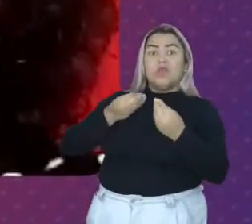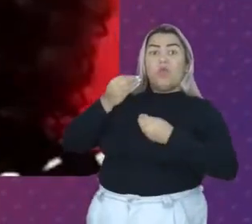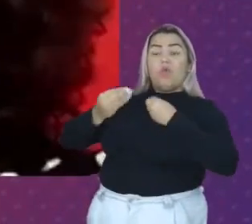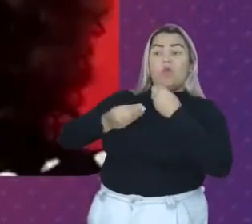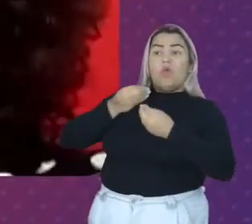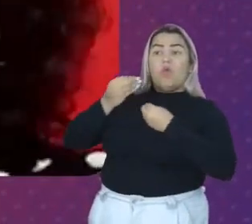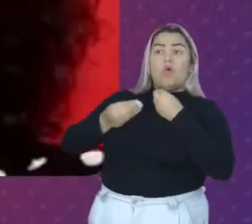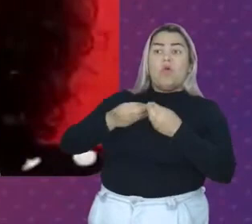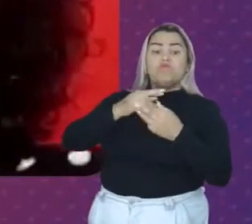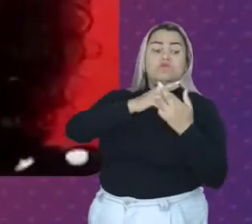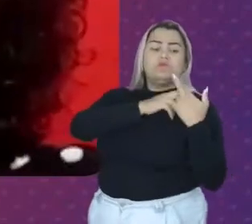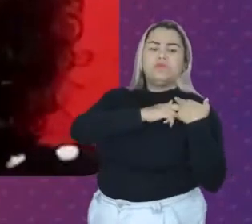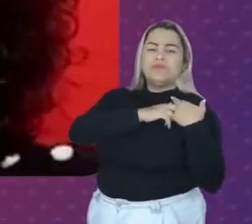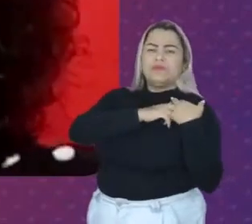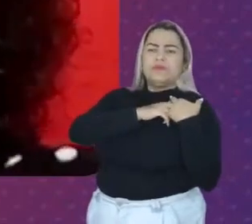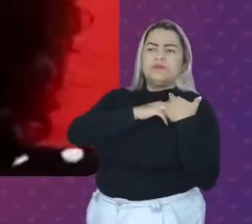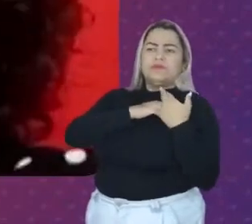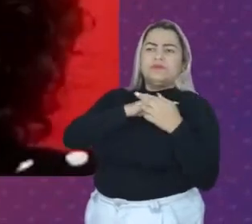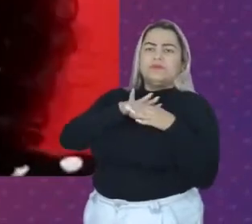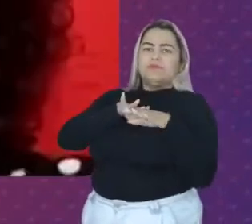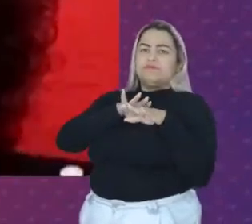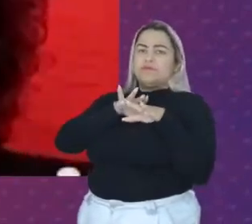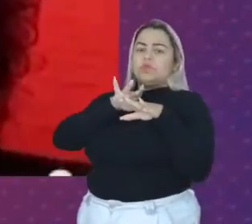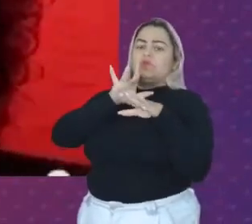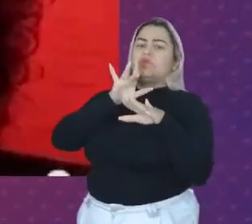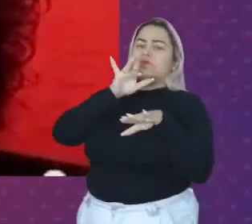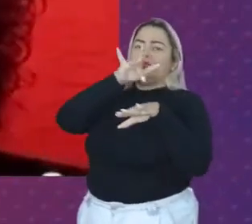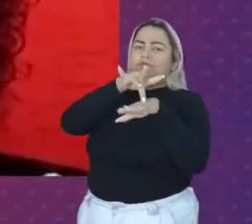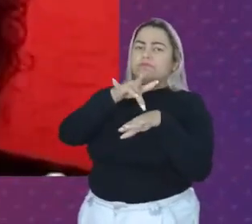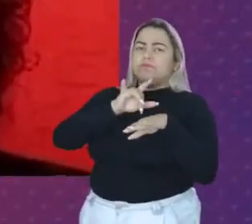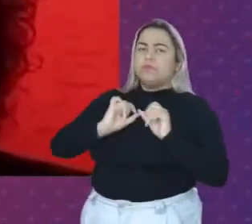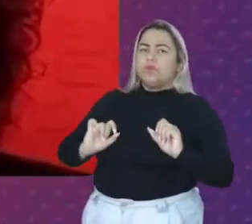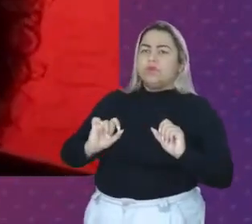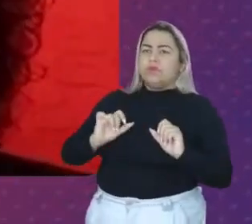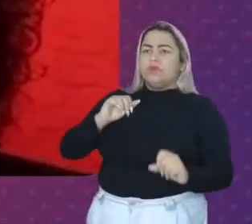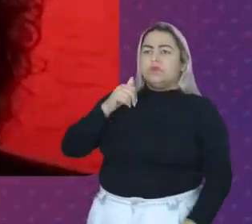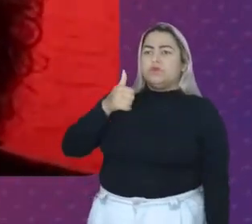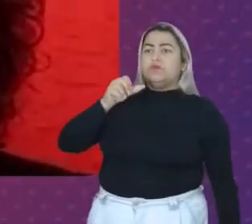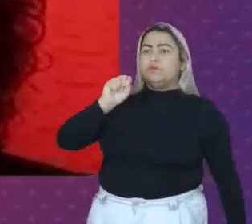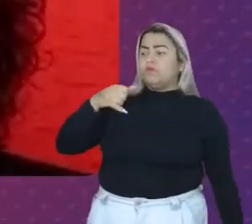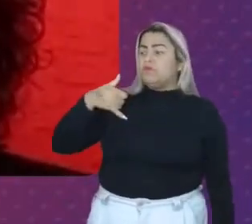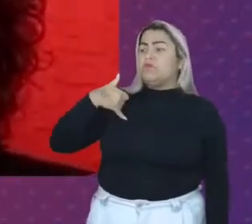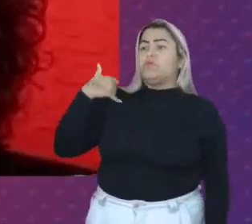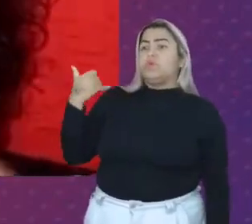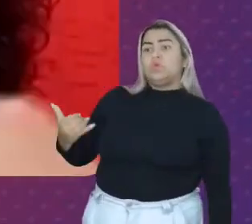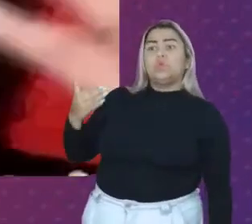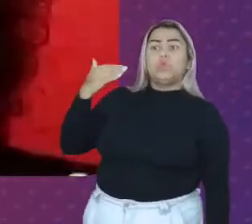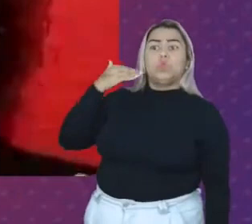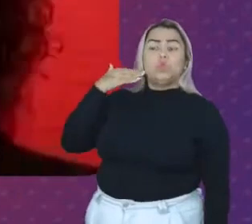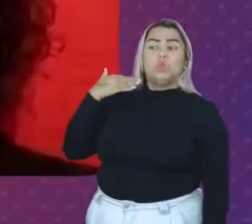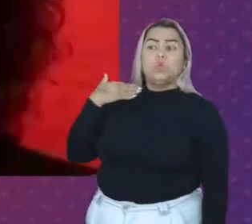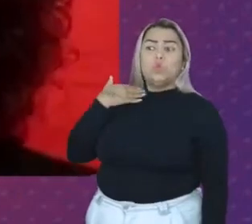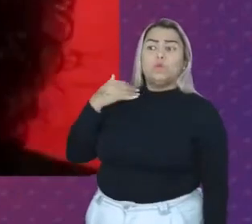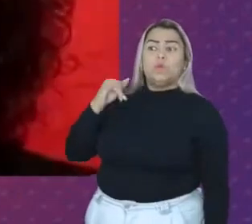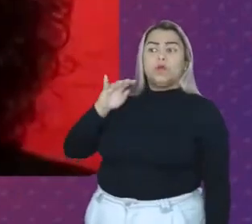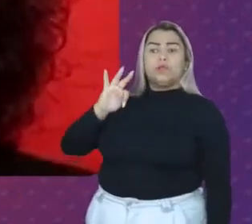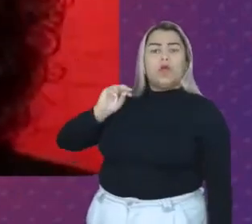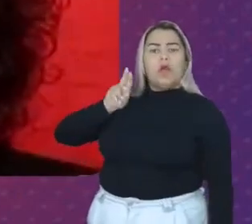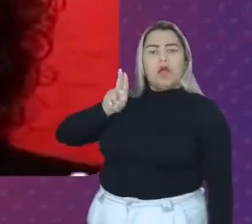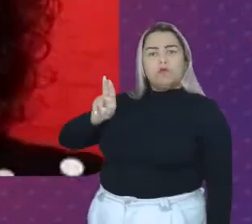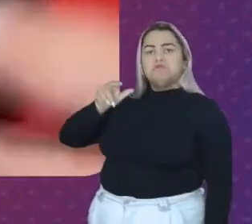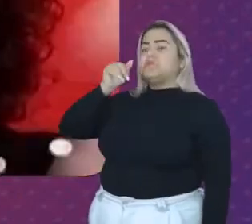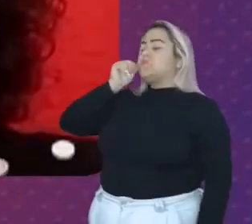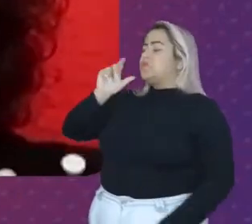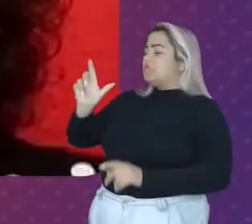chega perto de você, encosta aqui em você, como aconteceu comigo quando eu tinha 18 anos, no Banco Itaú, né? Outras mulheres que